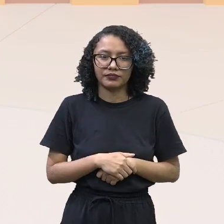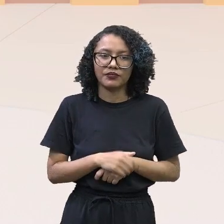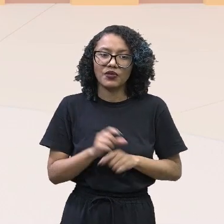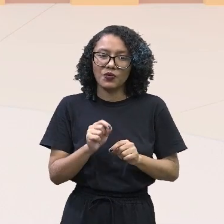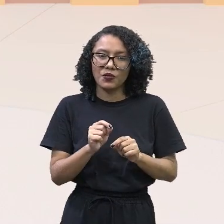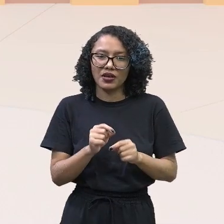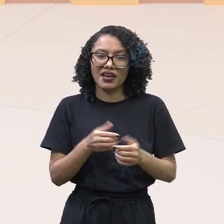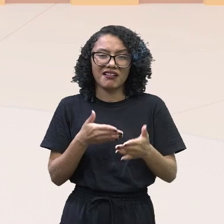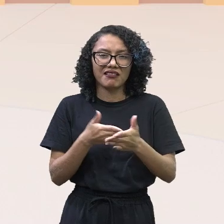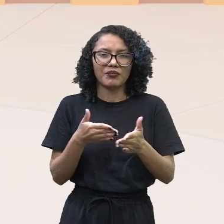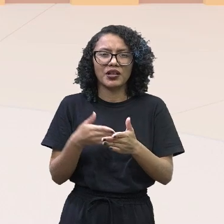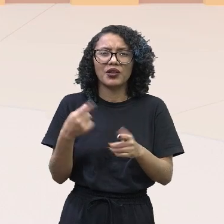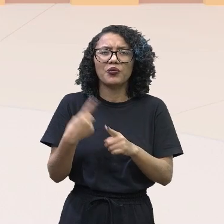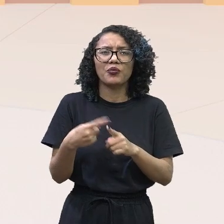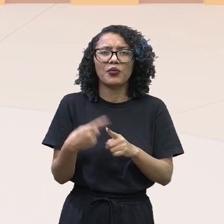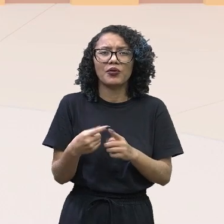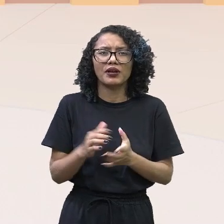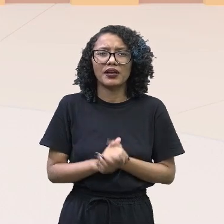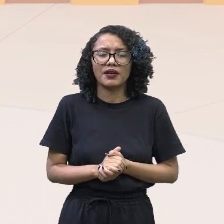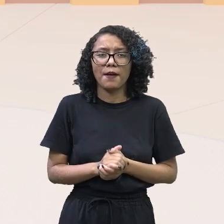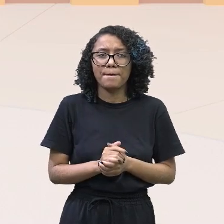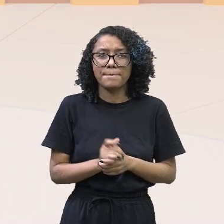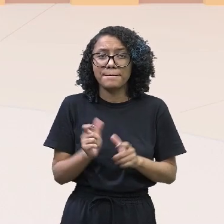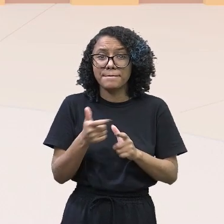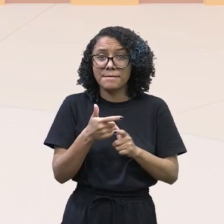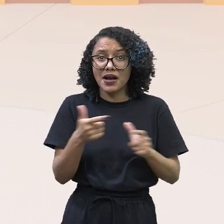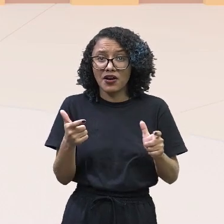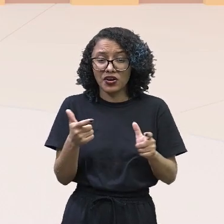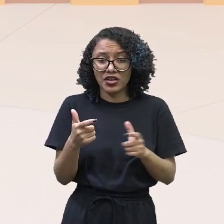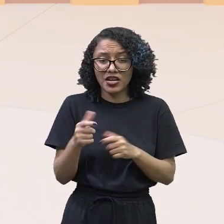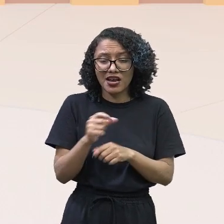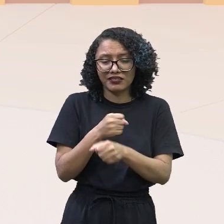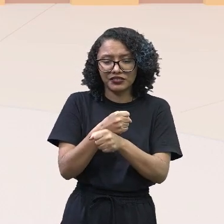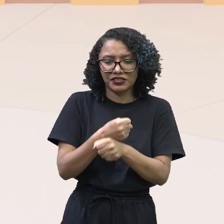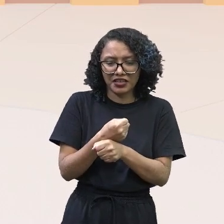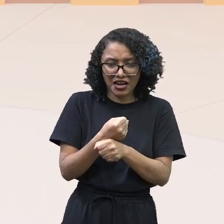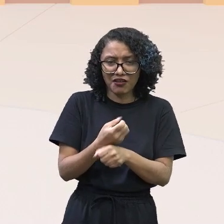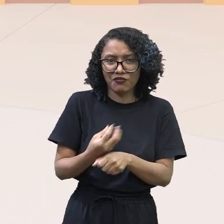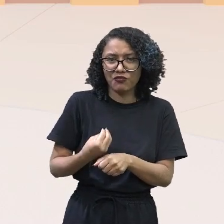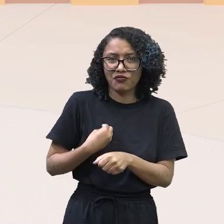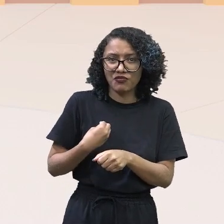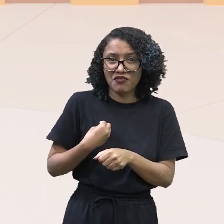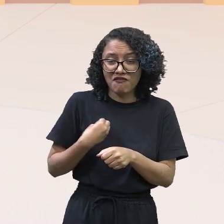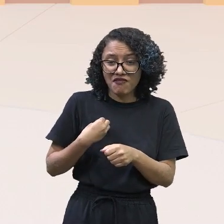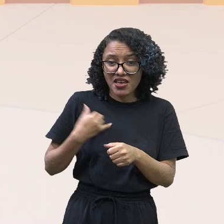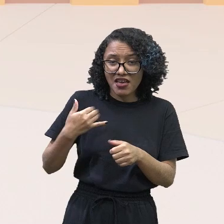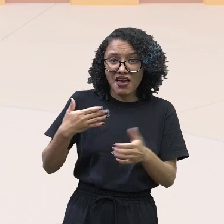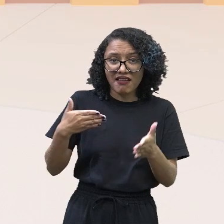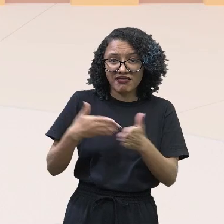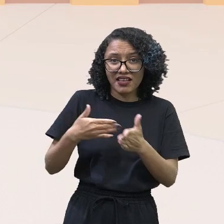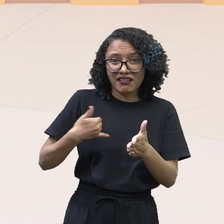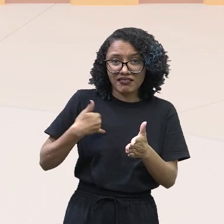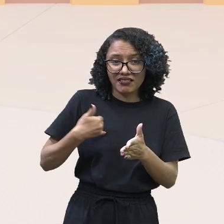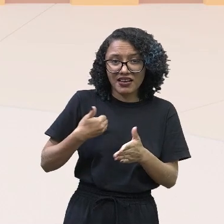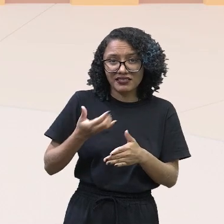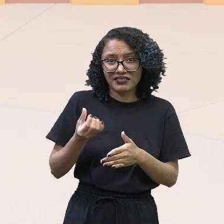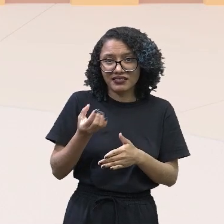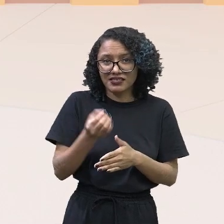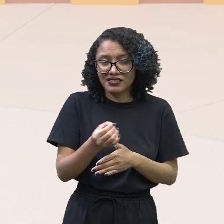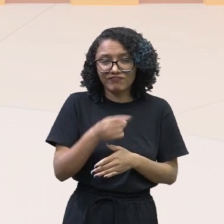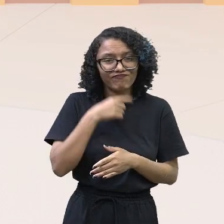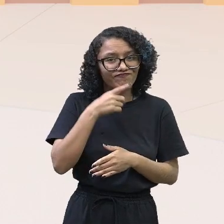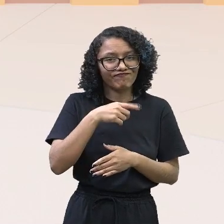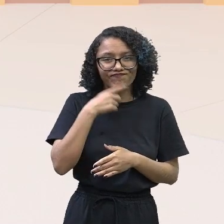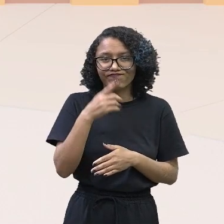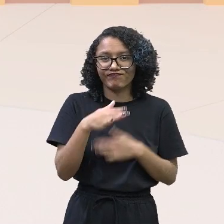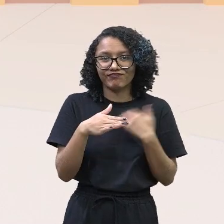limitada, pois muitos escravizados não viviam tempo suficiente para alcançar essa idade. Ela foi um passo